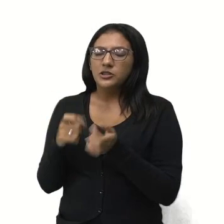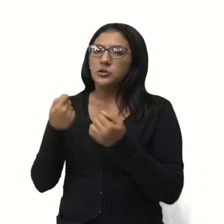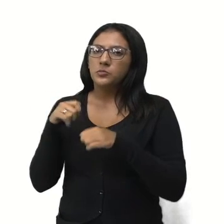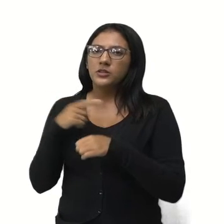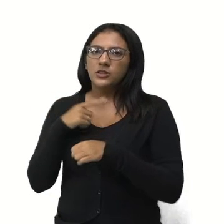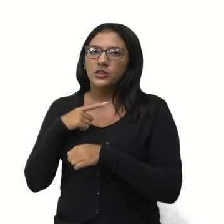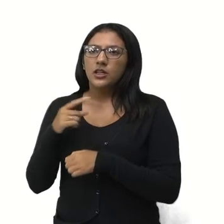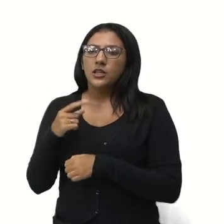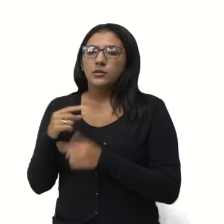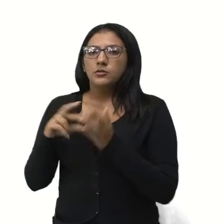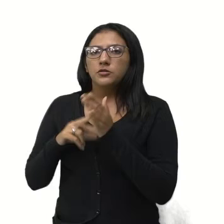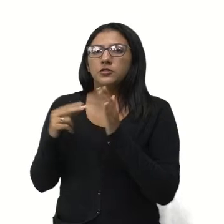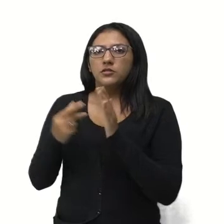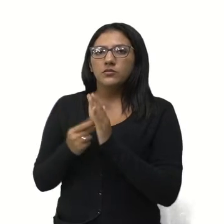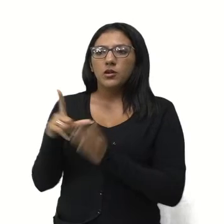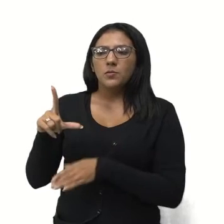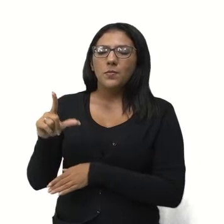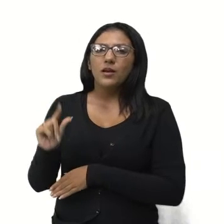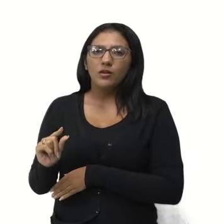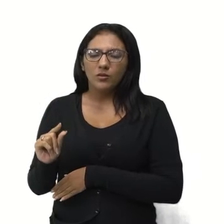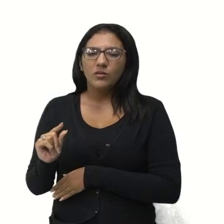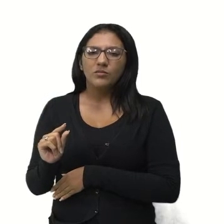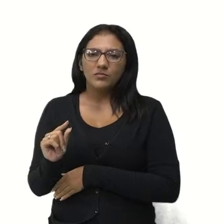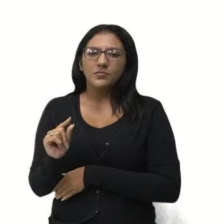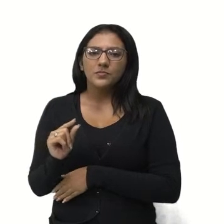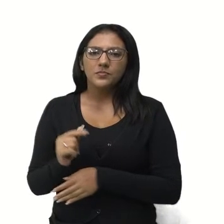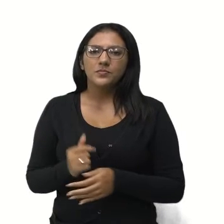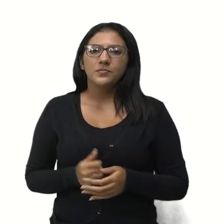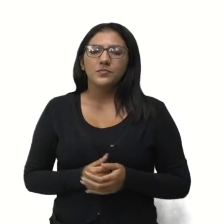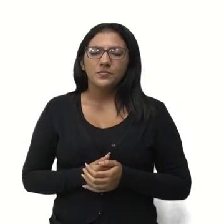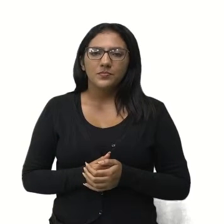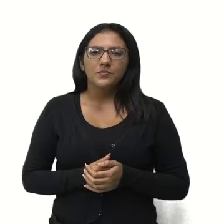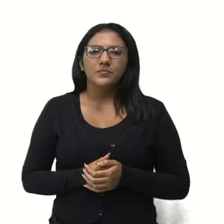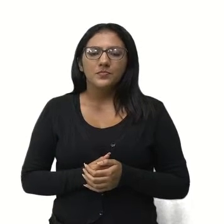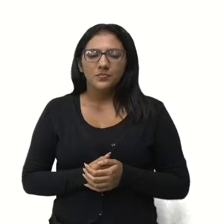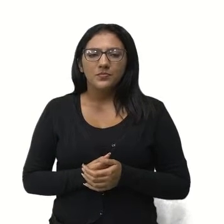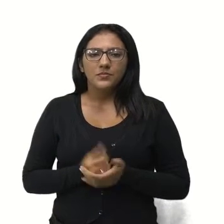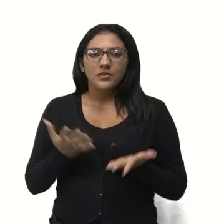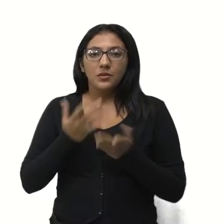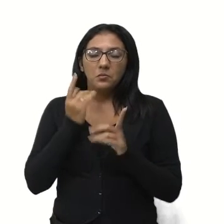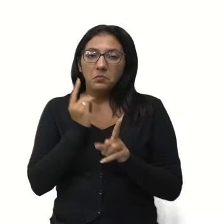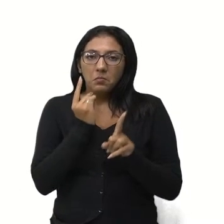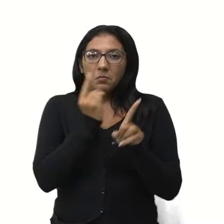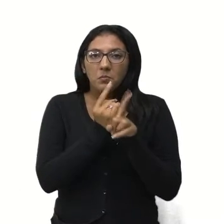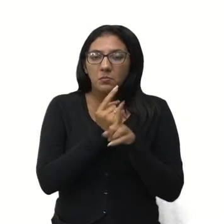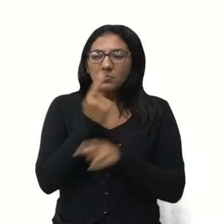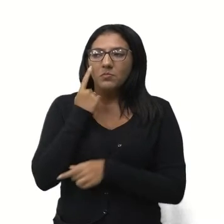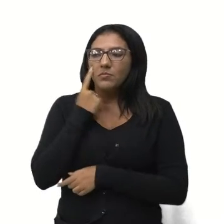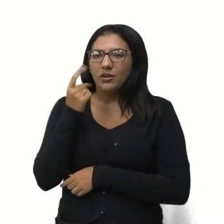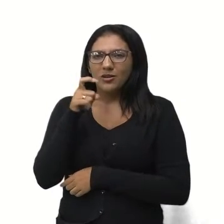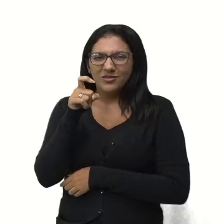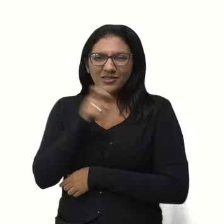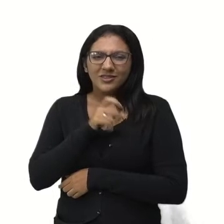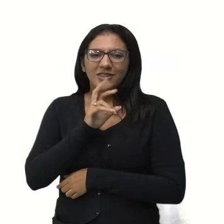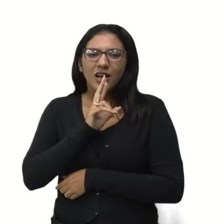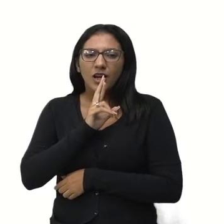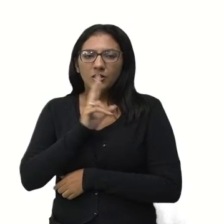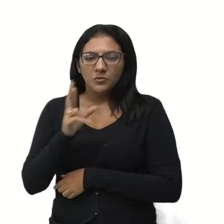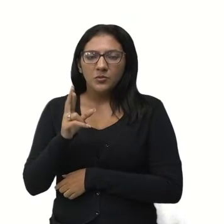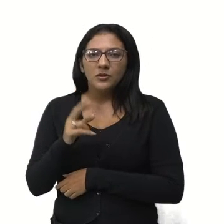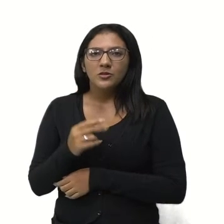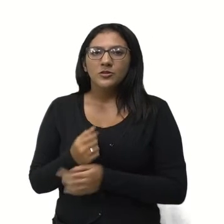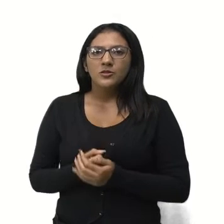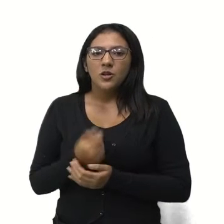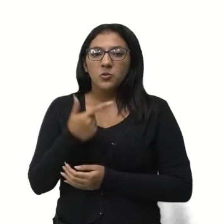ser um valor menor do que 4.920, não é? Então, quando a gente encontra o nosso resultado, que nesse caso aqui